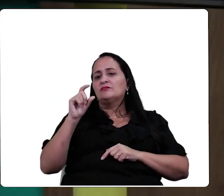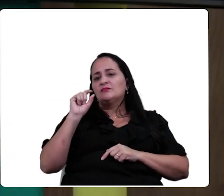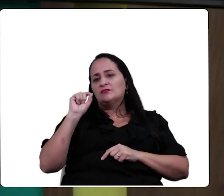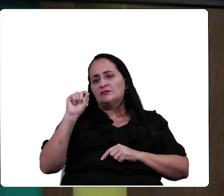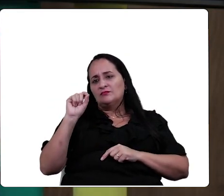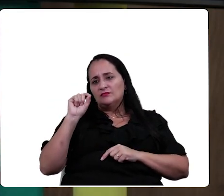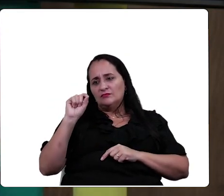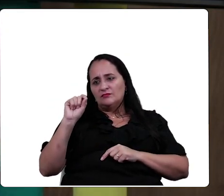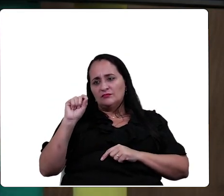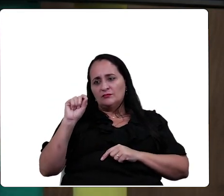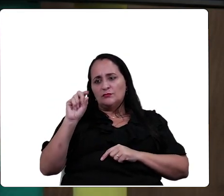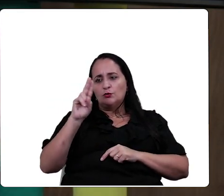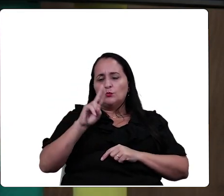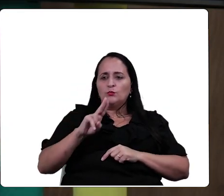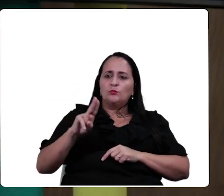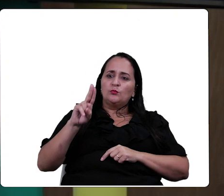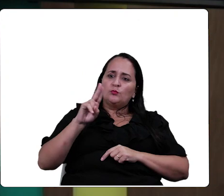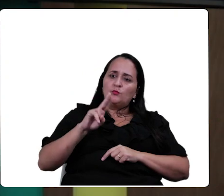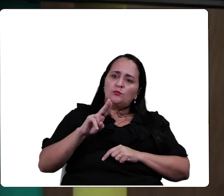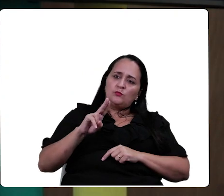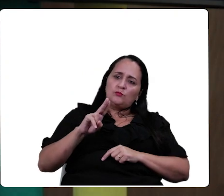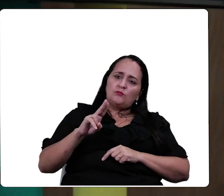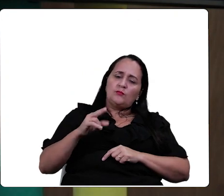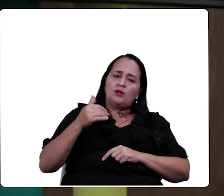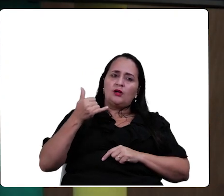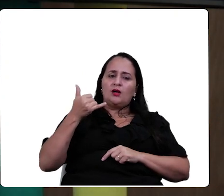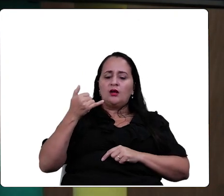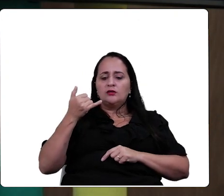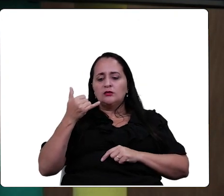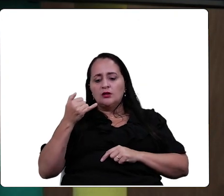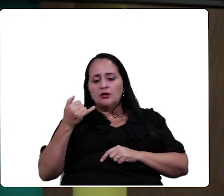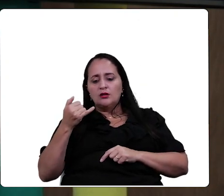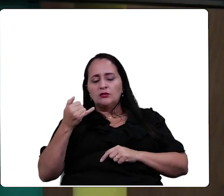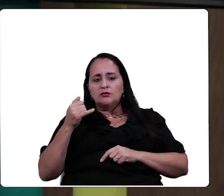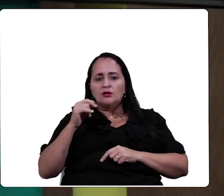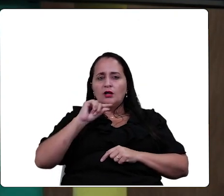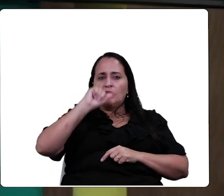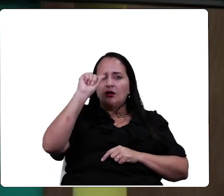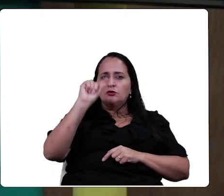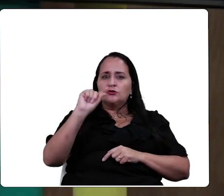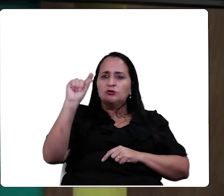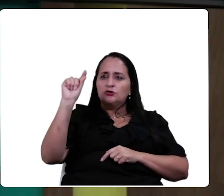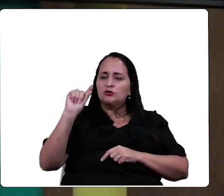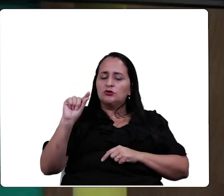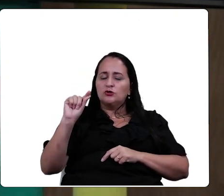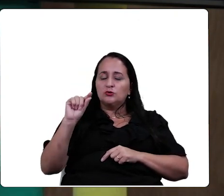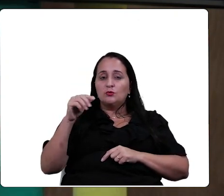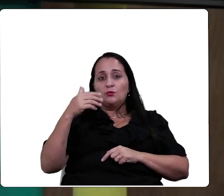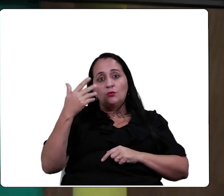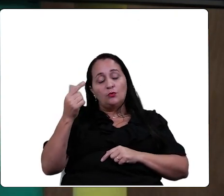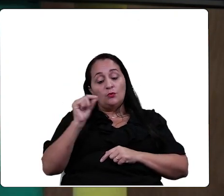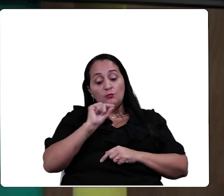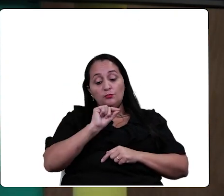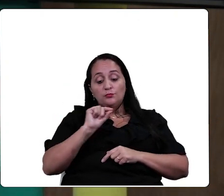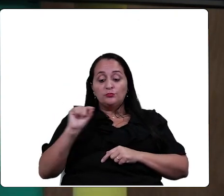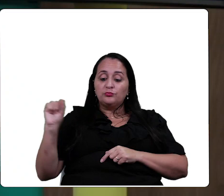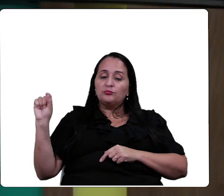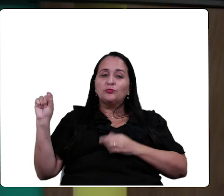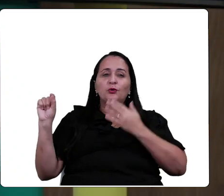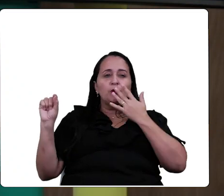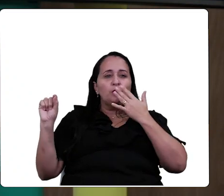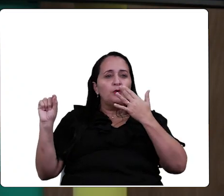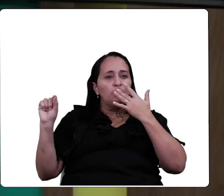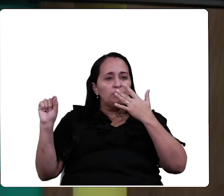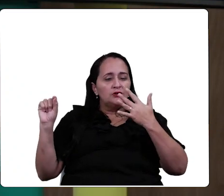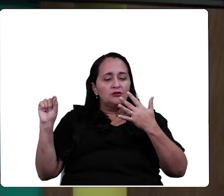Nós vamos utilizar caneta, giz-de-cera, lápis de cor para grifar,